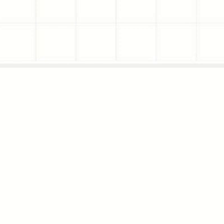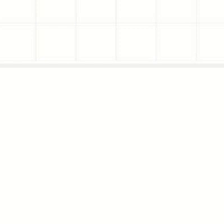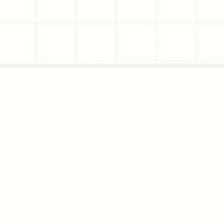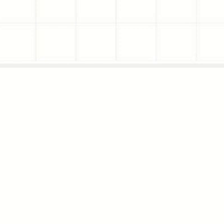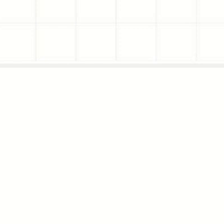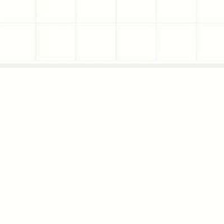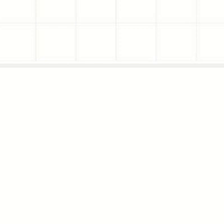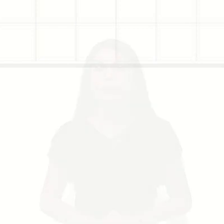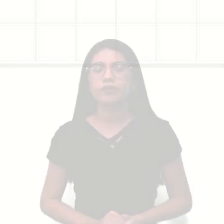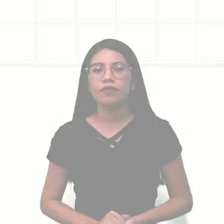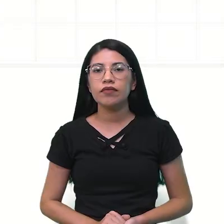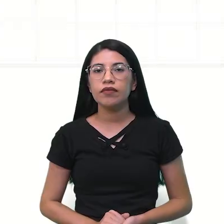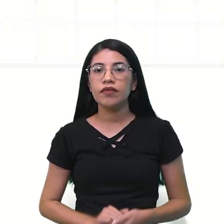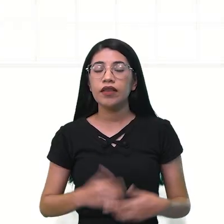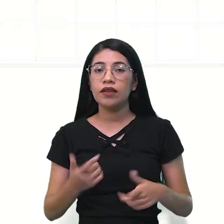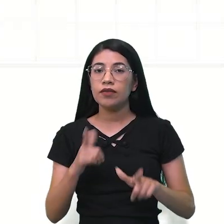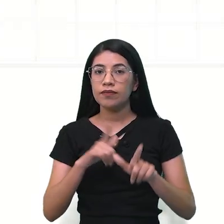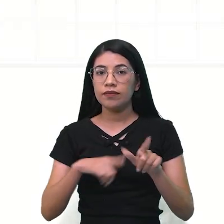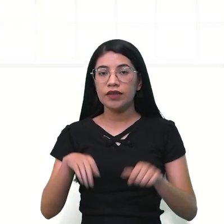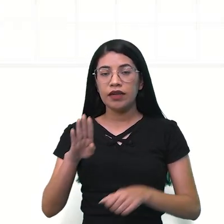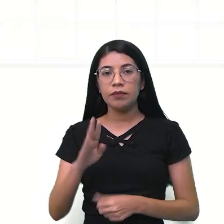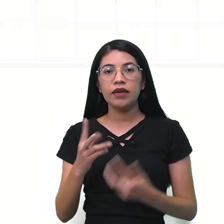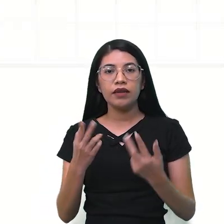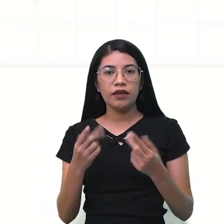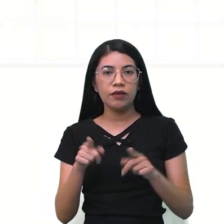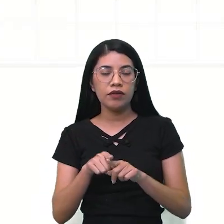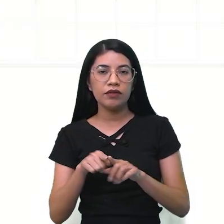mesma ideia, tá? Eu tenho a expressão,